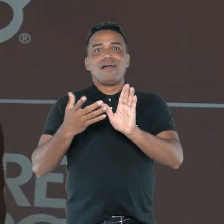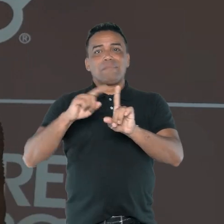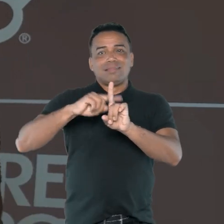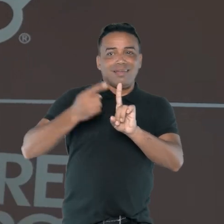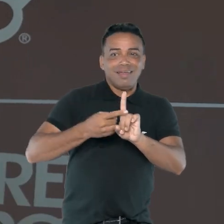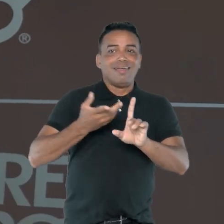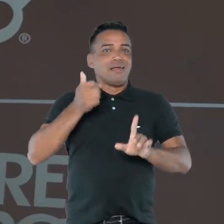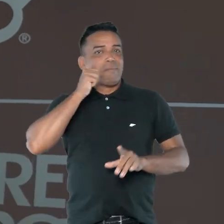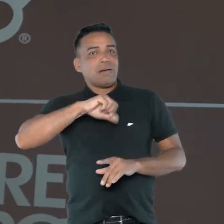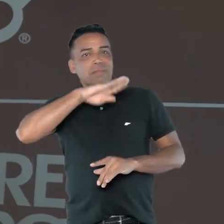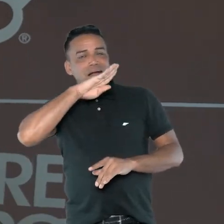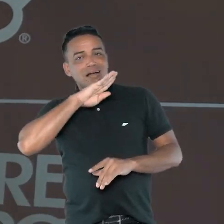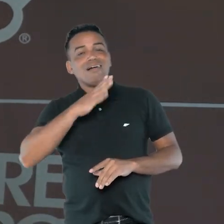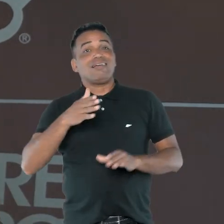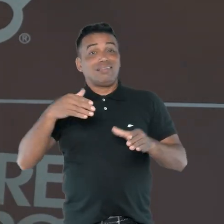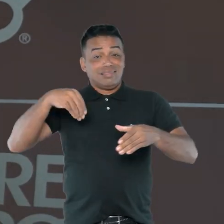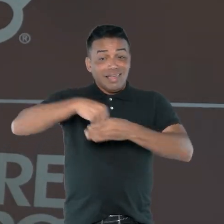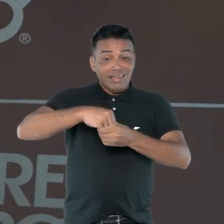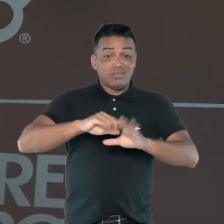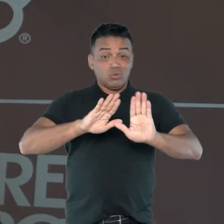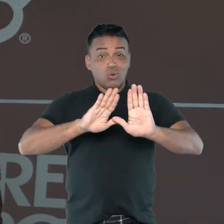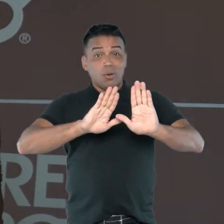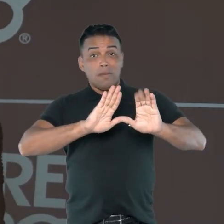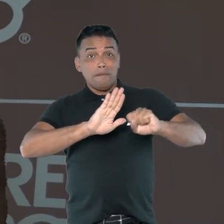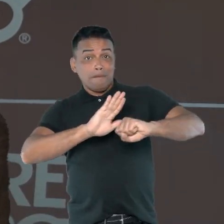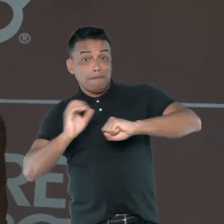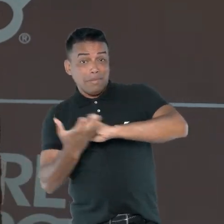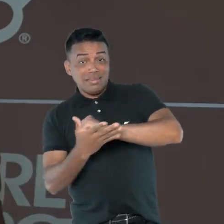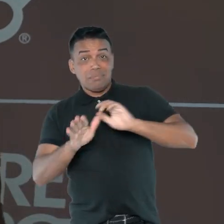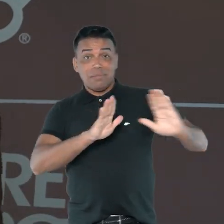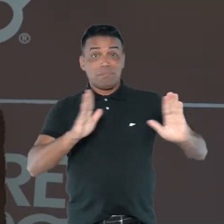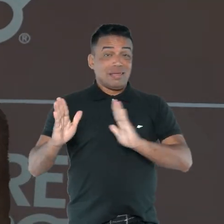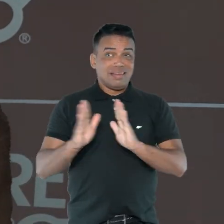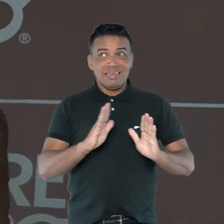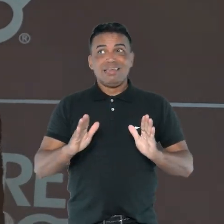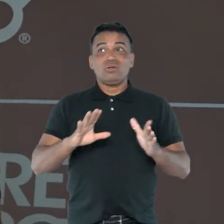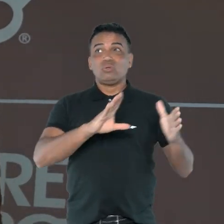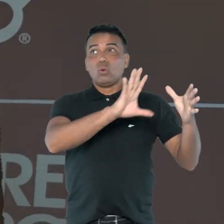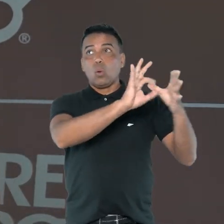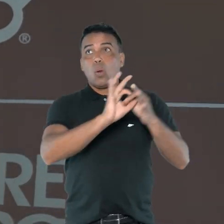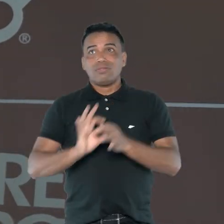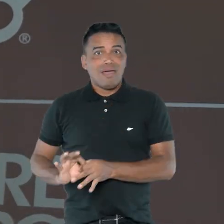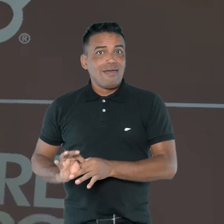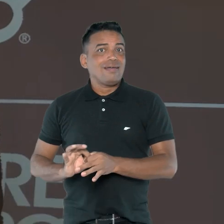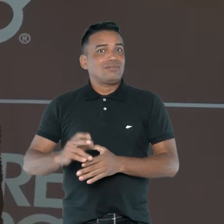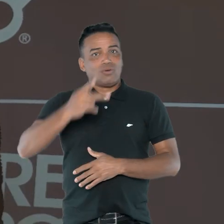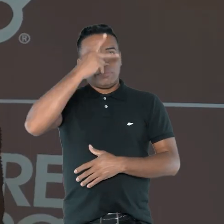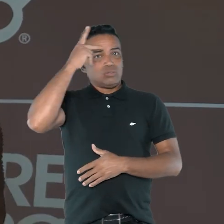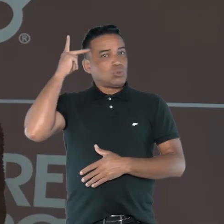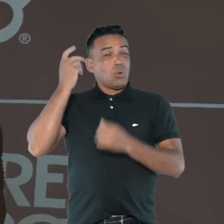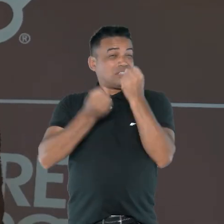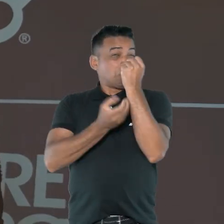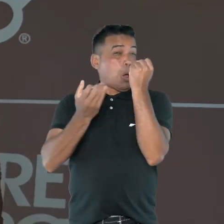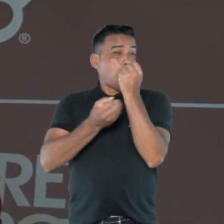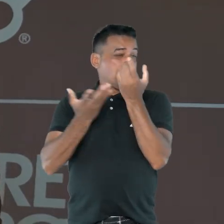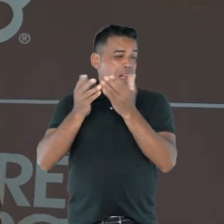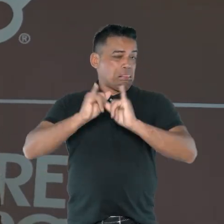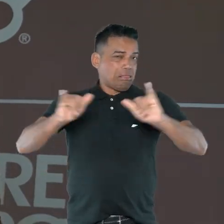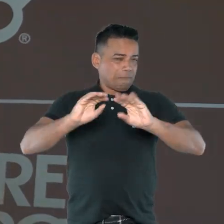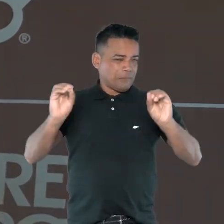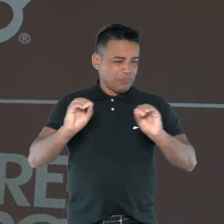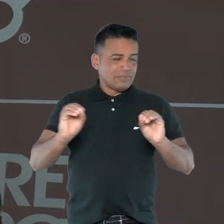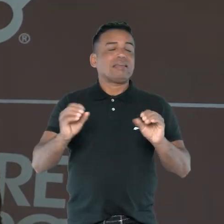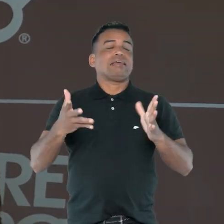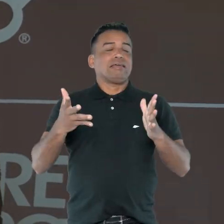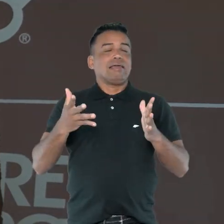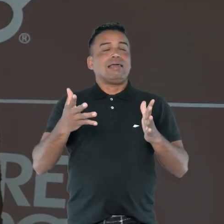pandemia e lidando no contexto, né, sem dar nenhum spoiler para quem vai ler o livro, com as